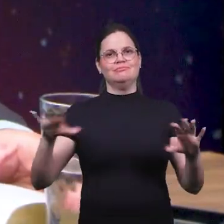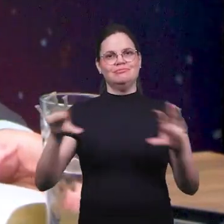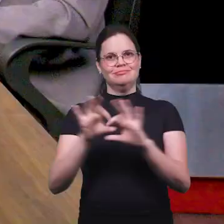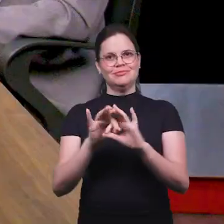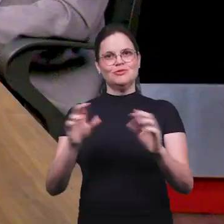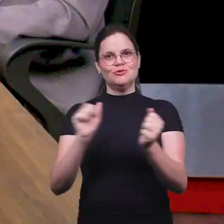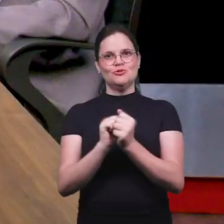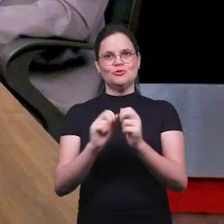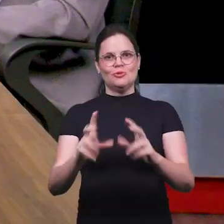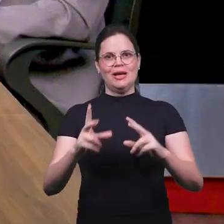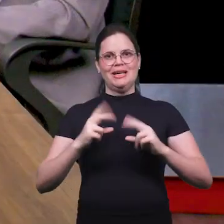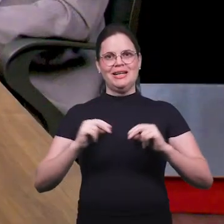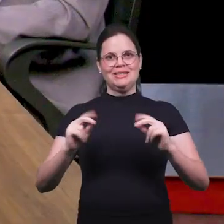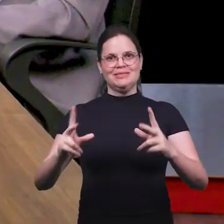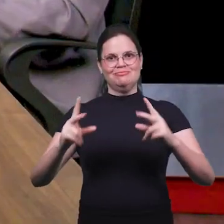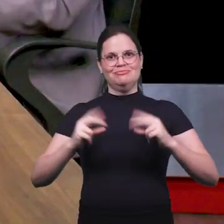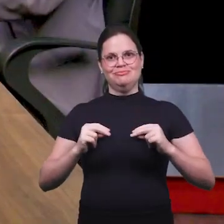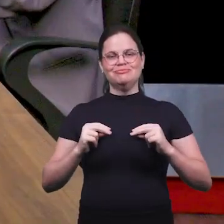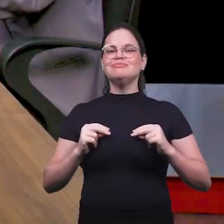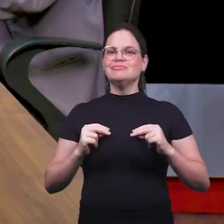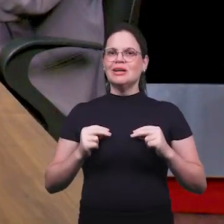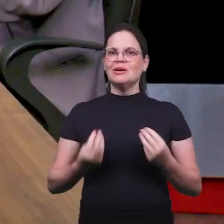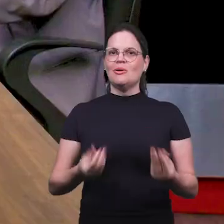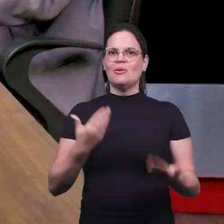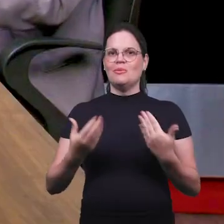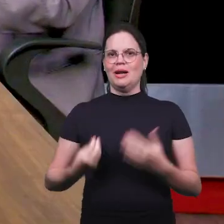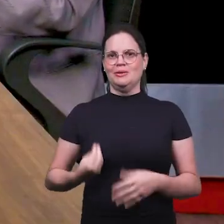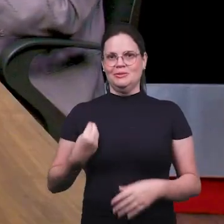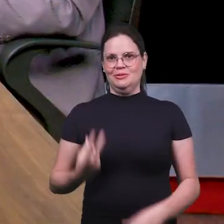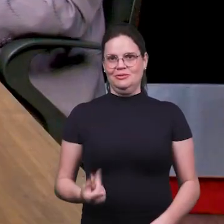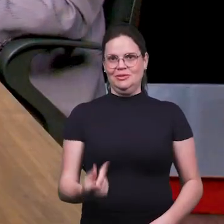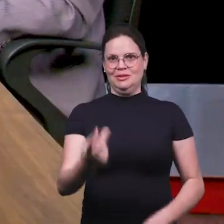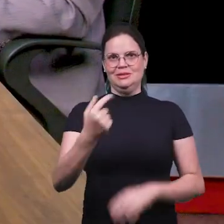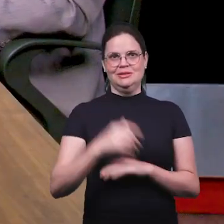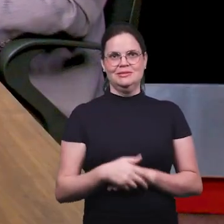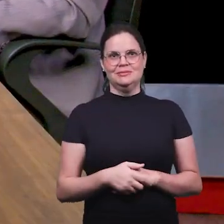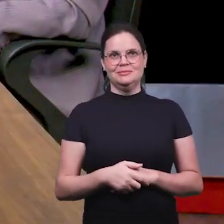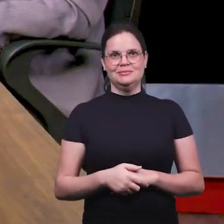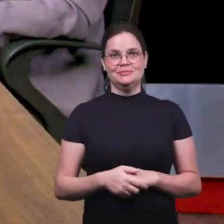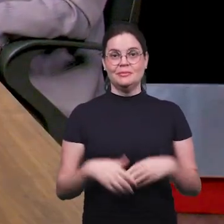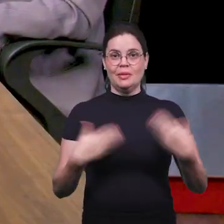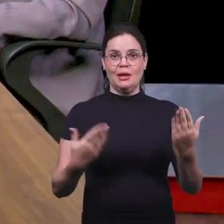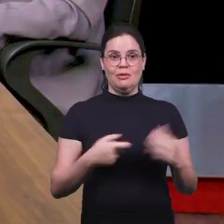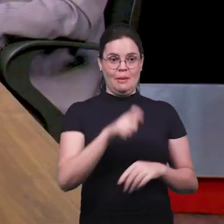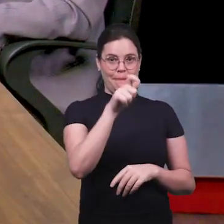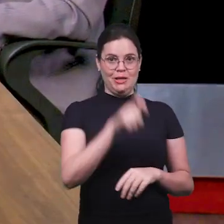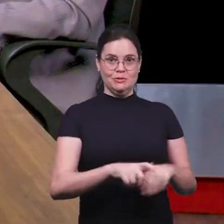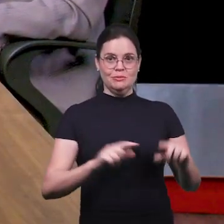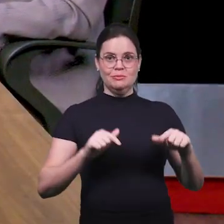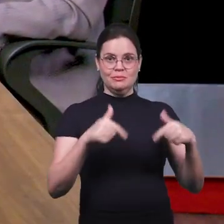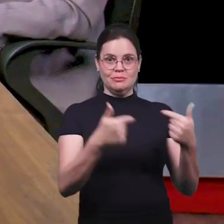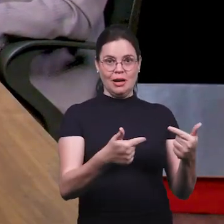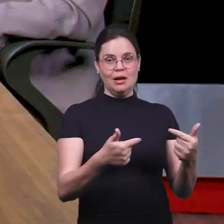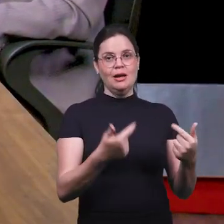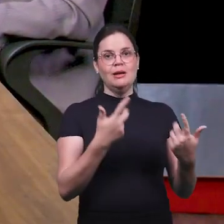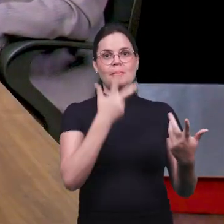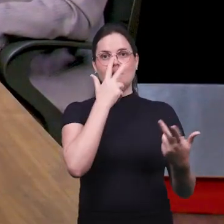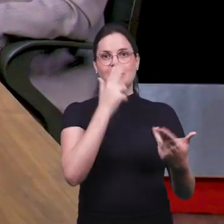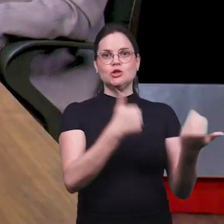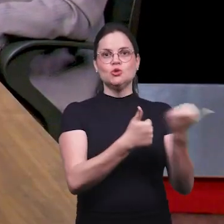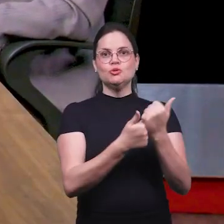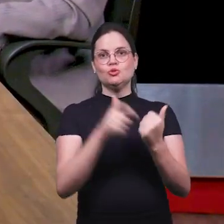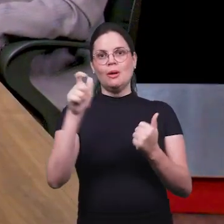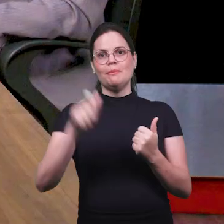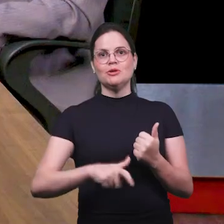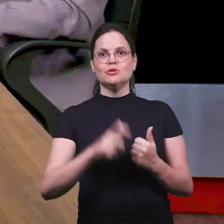herança. É como se o executor ele fosse a boca do testador ali, né? Já que o testador já não está mais vivo, juridicamente falando,